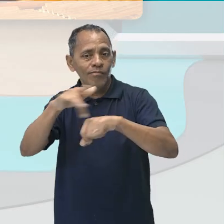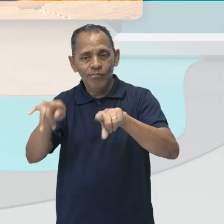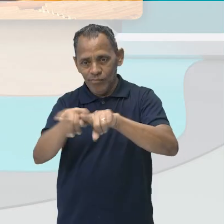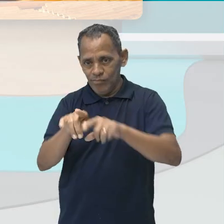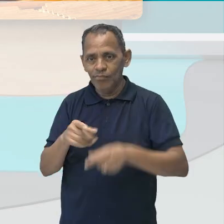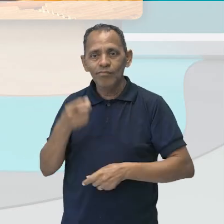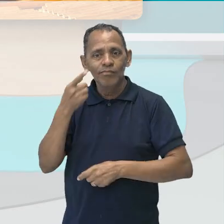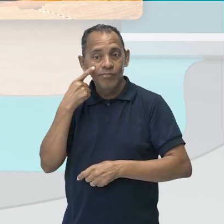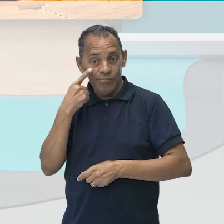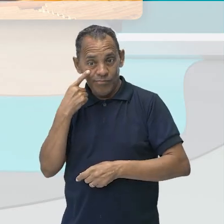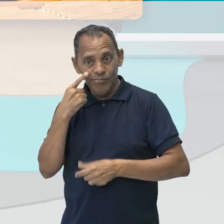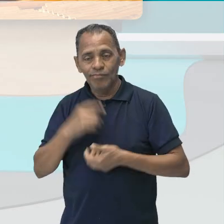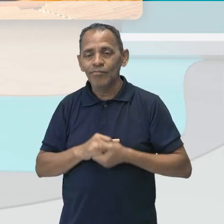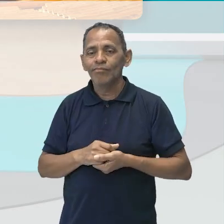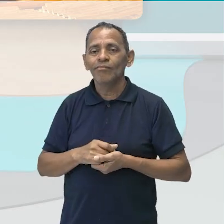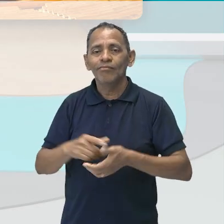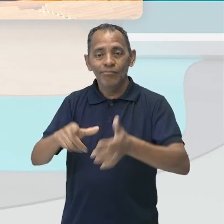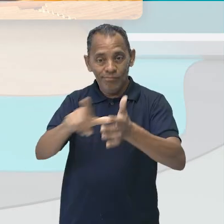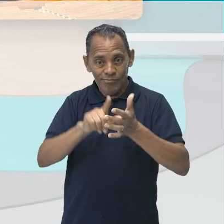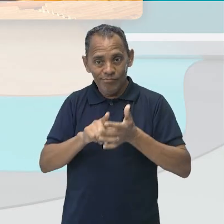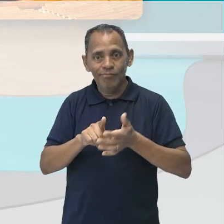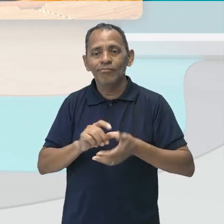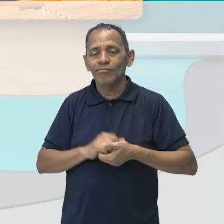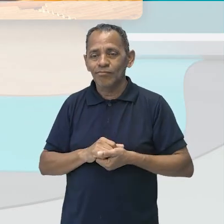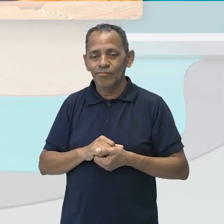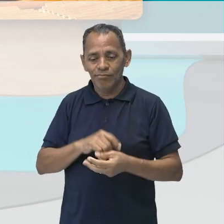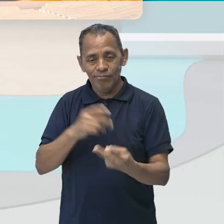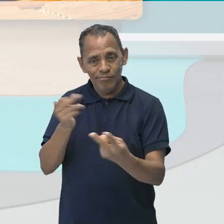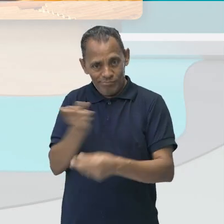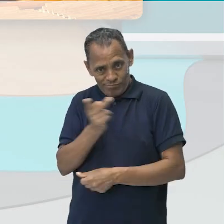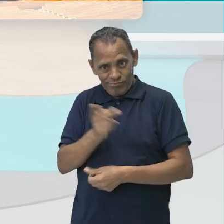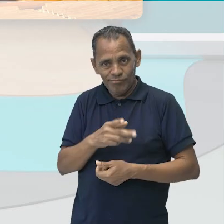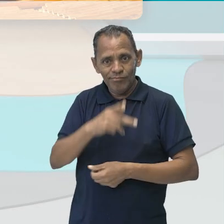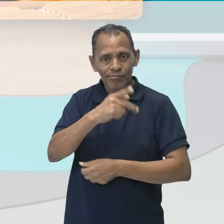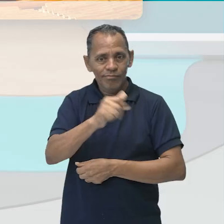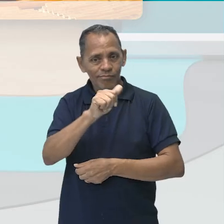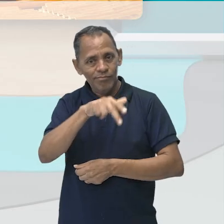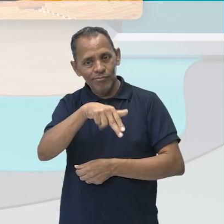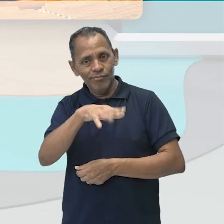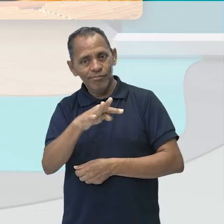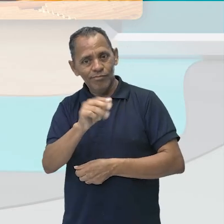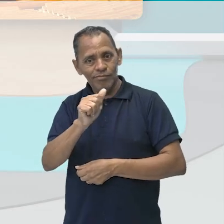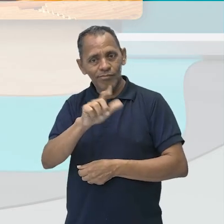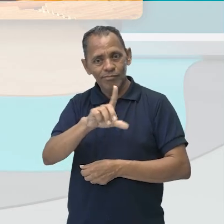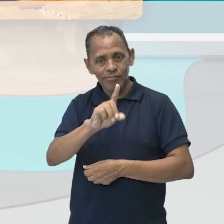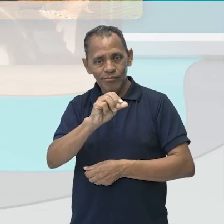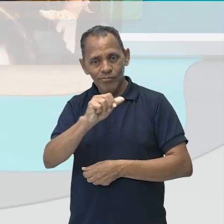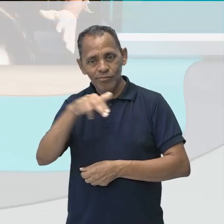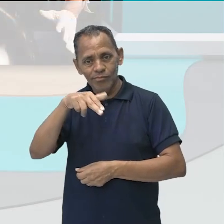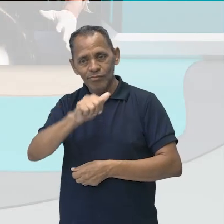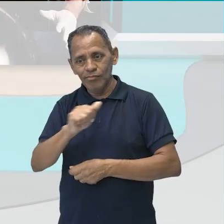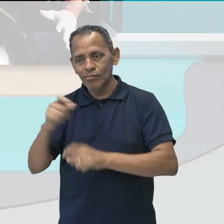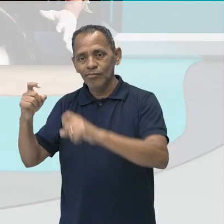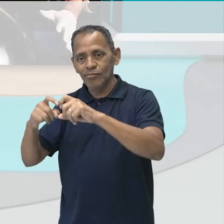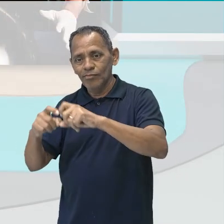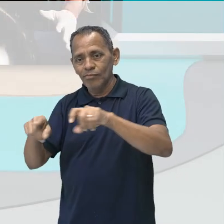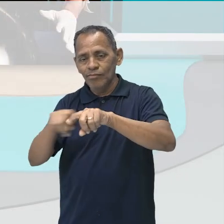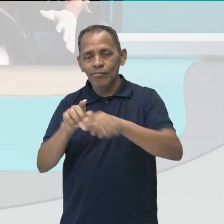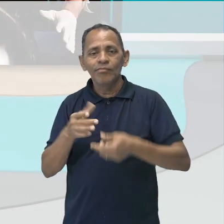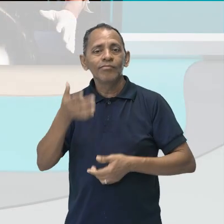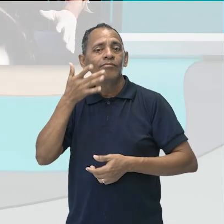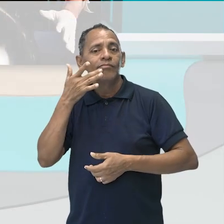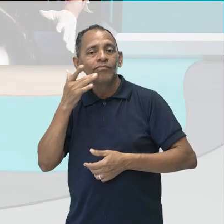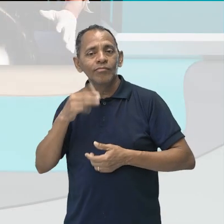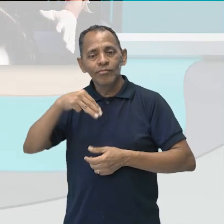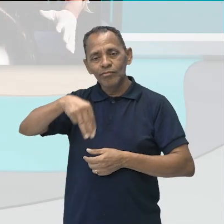vocês viram lá no Comédia dell'arte, lá o Pantalone e o Dottore. Temos também o teatro moderno. O teatro